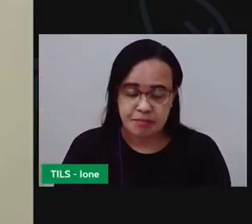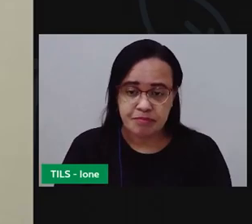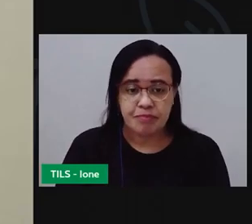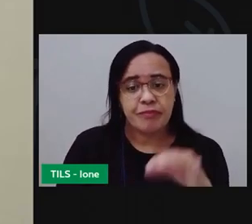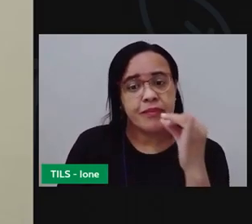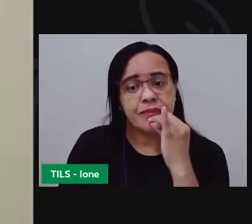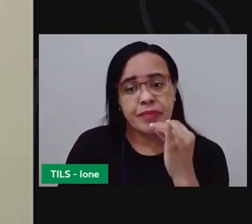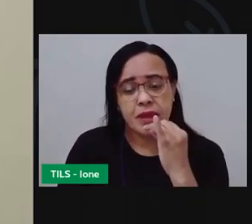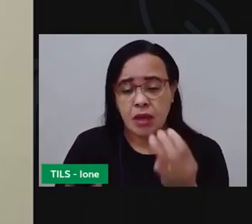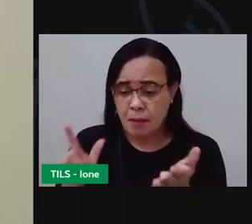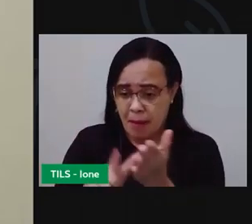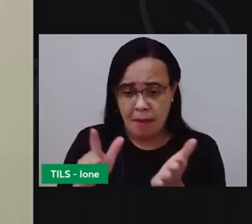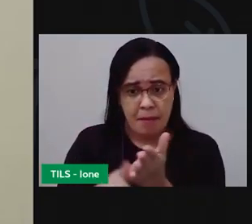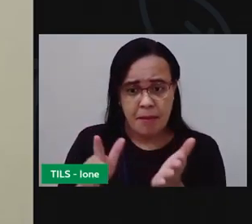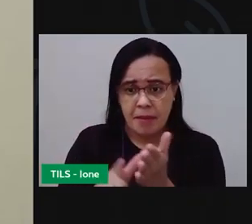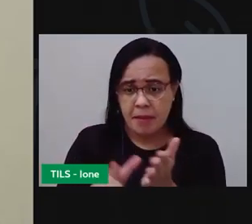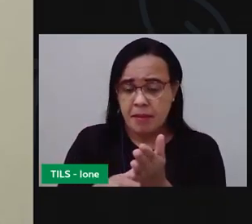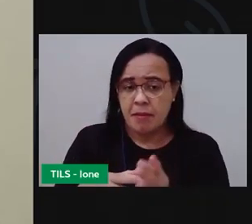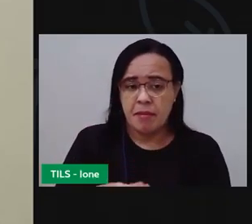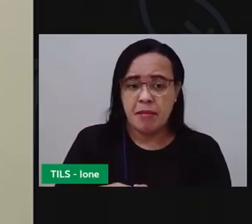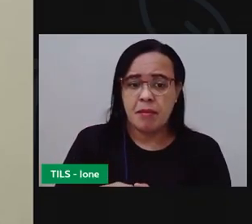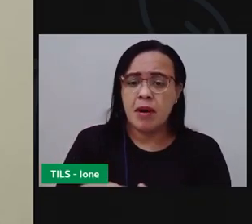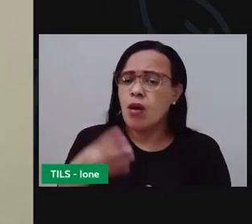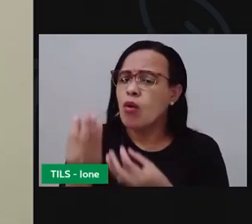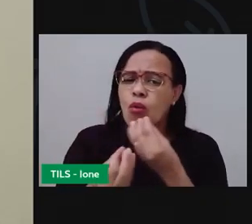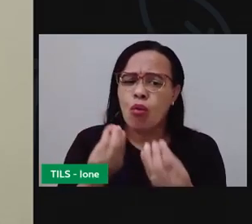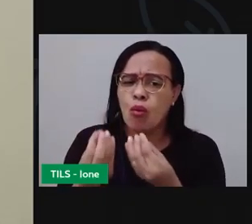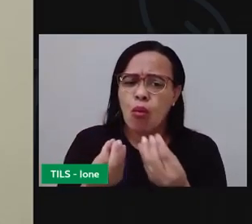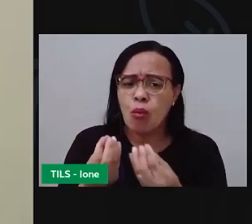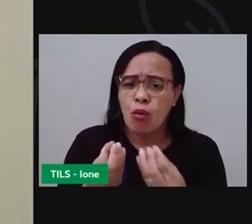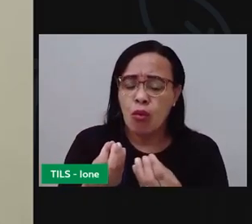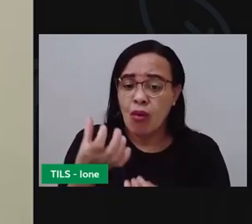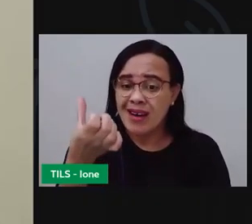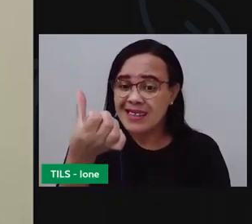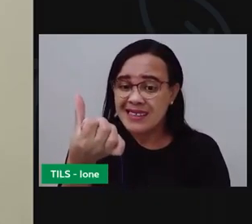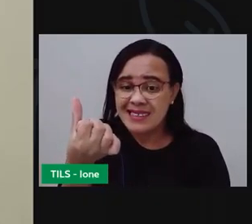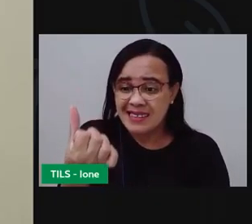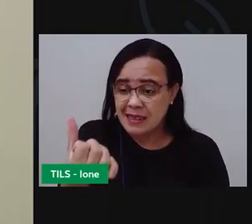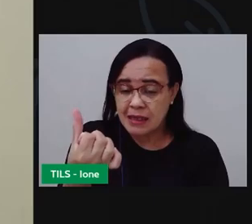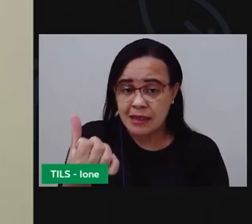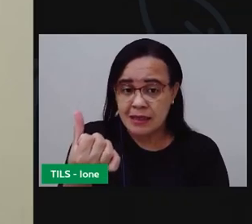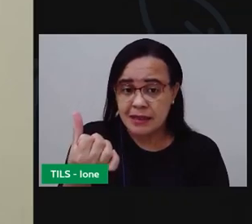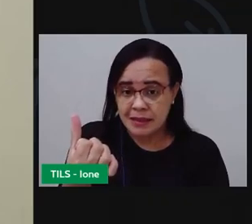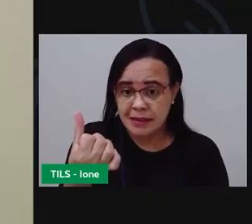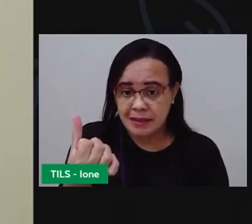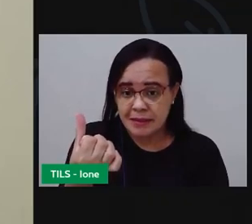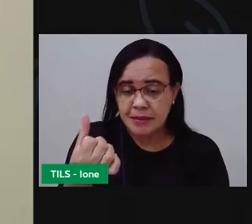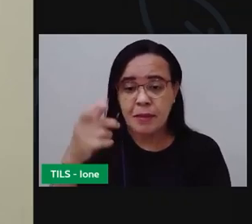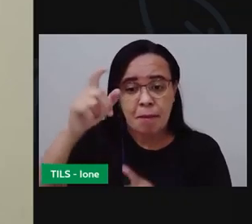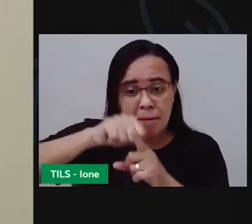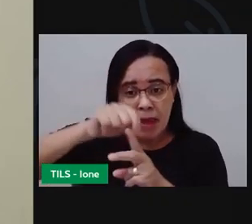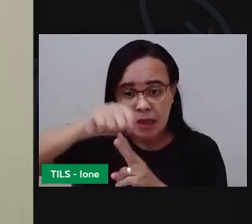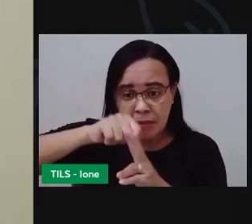3 a 6 meses para se decompor. Olha, ele vai levar de